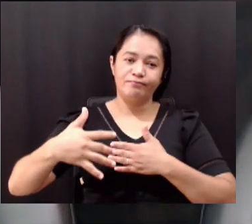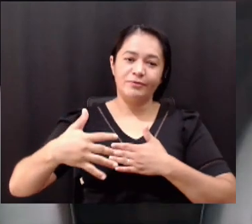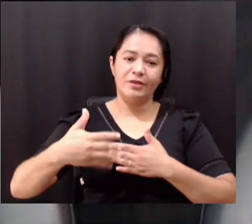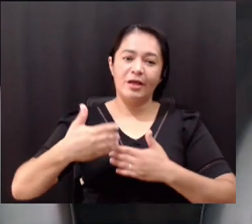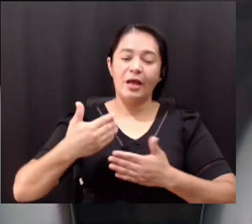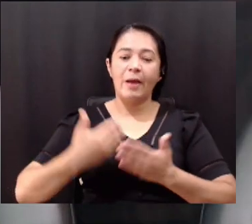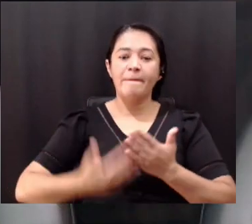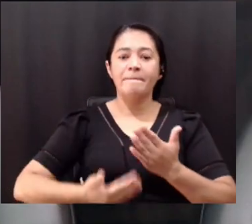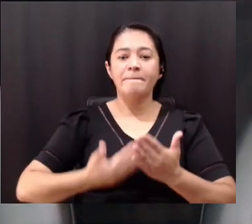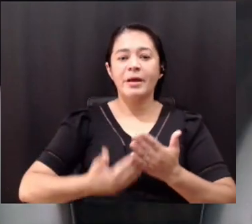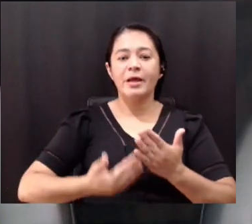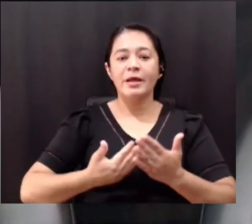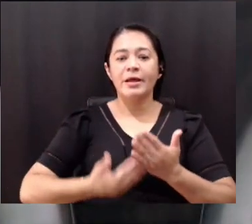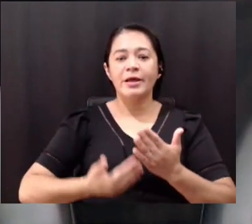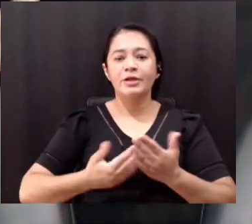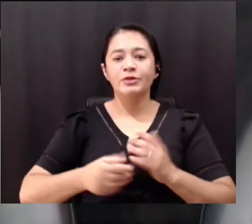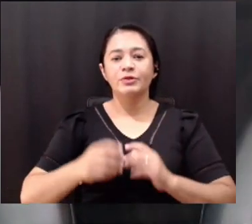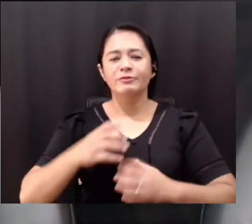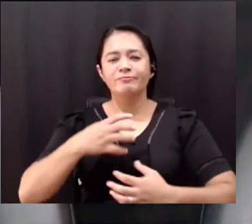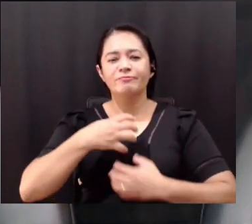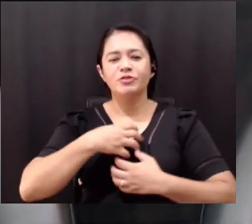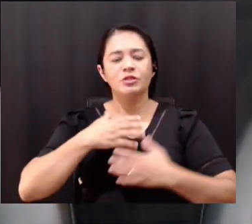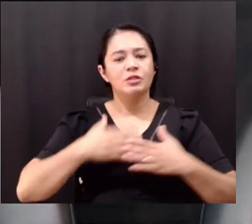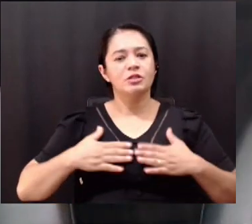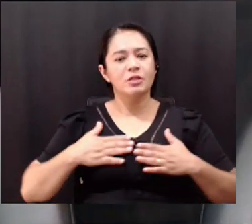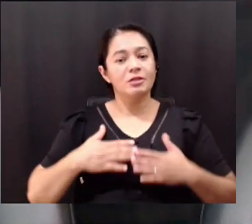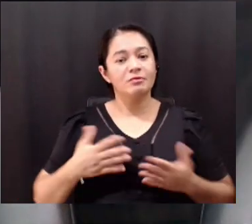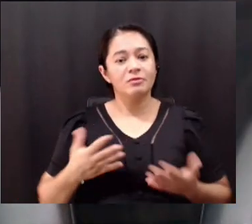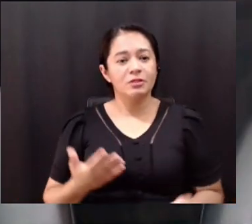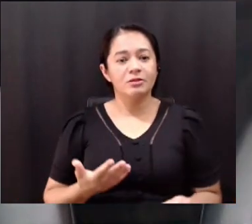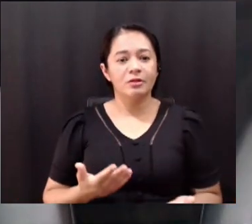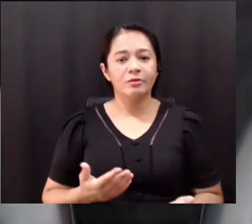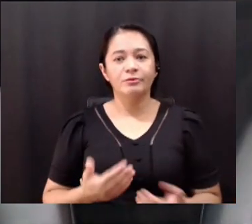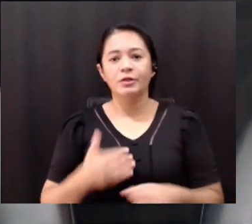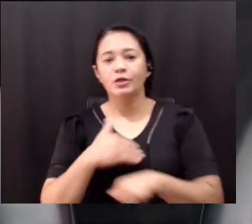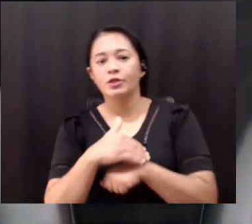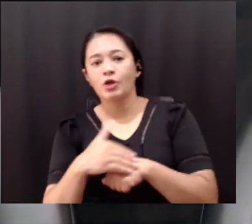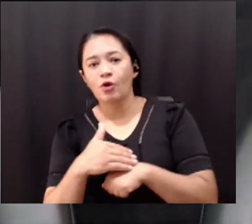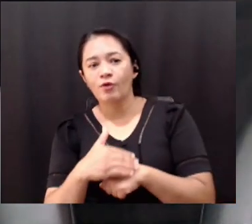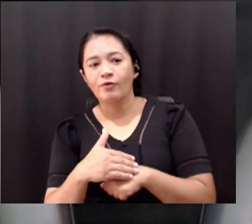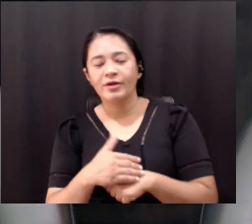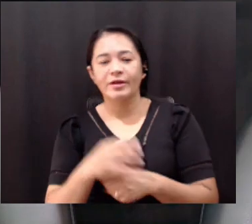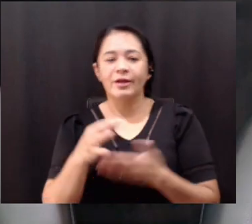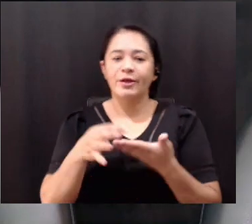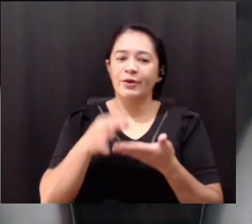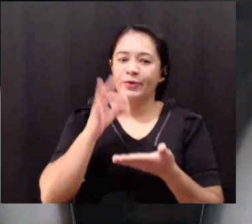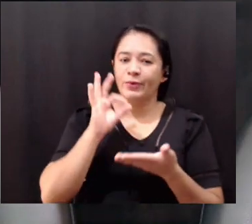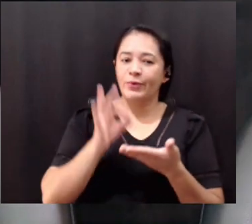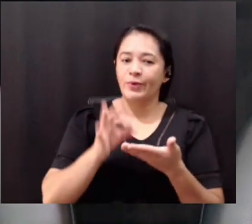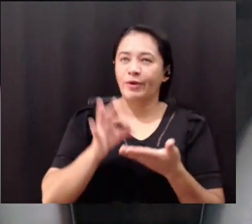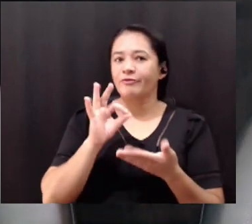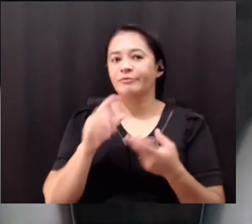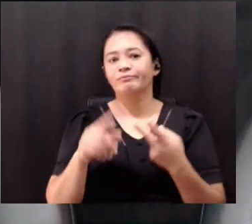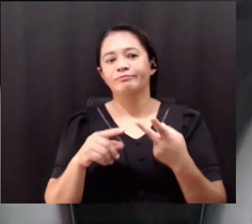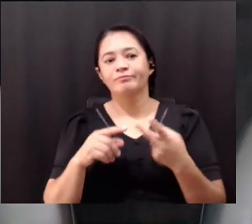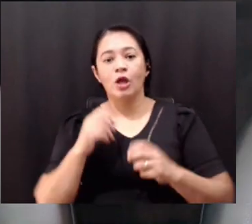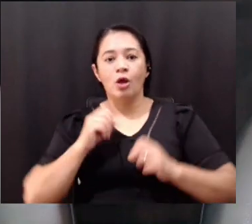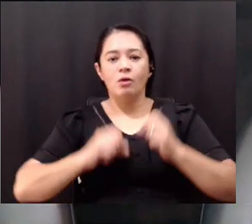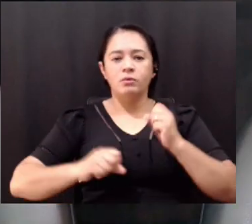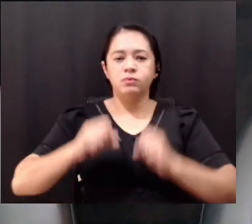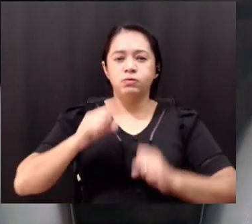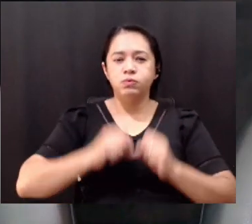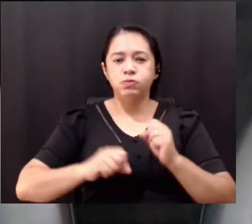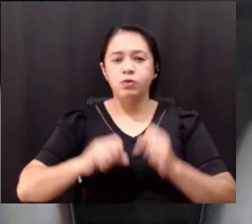capacidade de sentir satisfação em um bate-papo, em tomar um café, em correr, sei lá, andar, caminhar